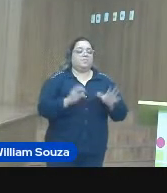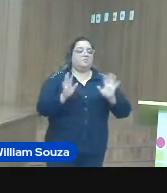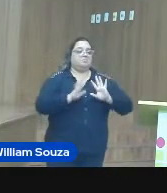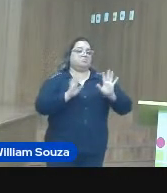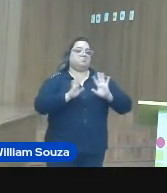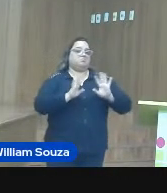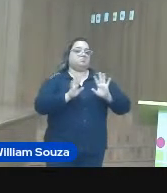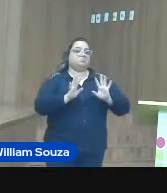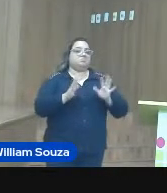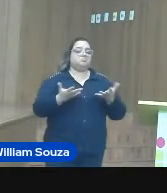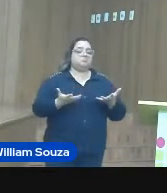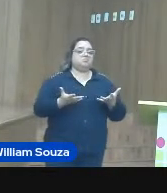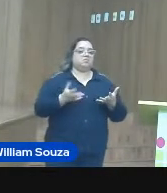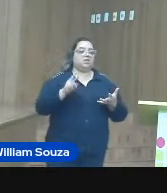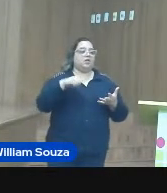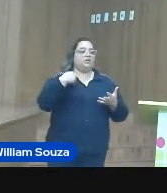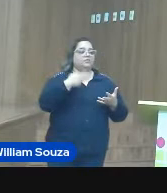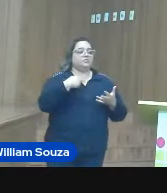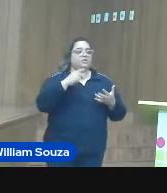admissível a gente opor